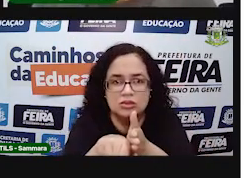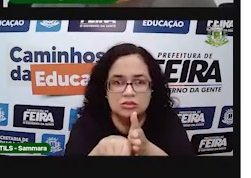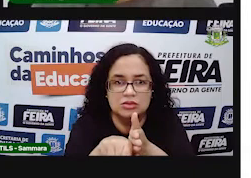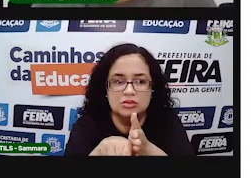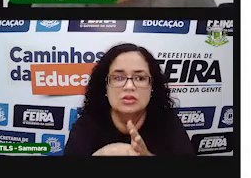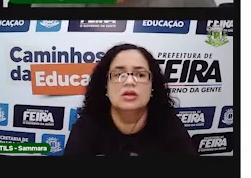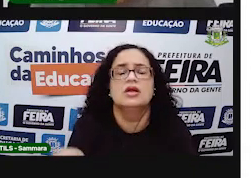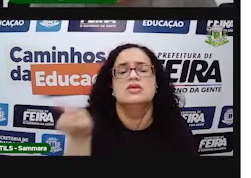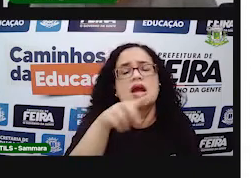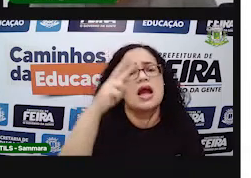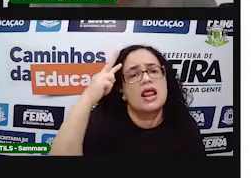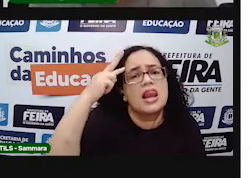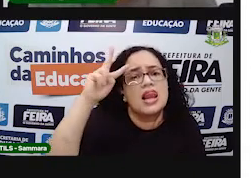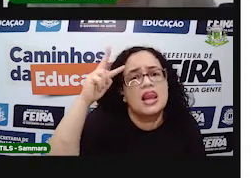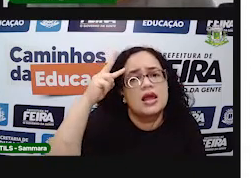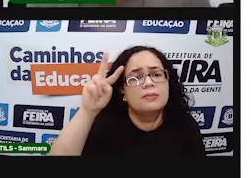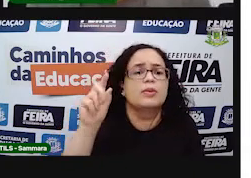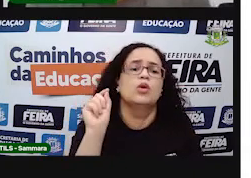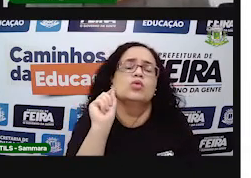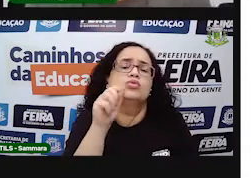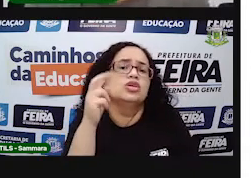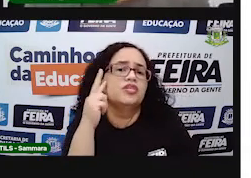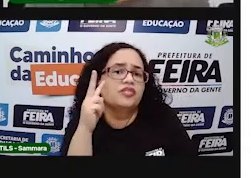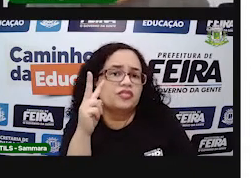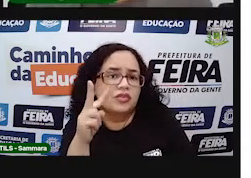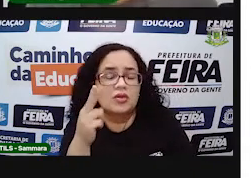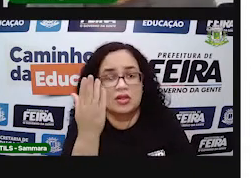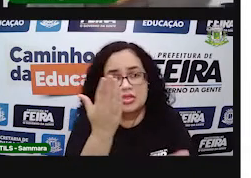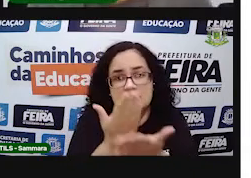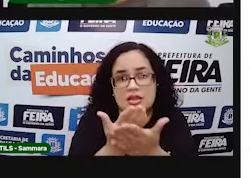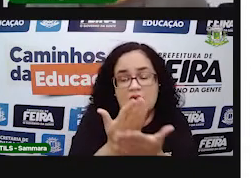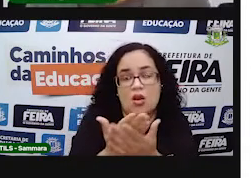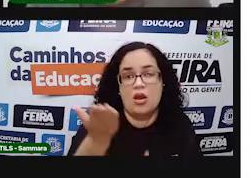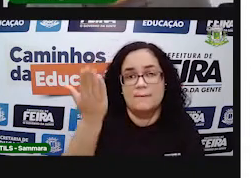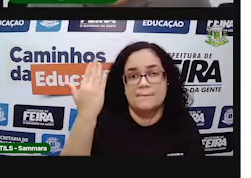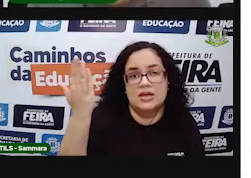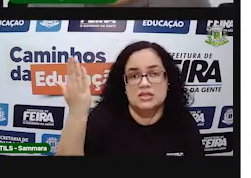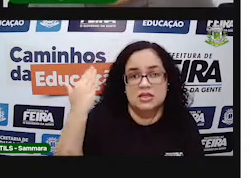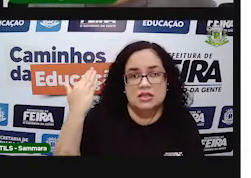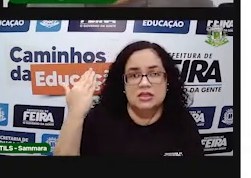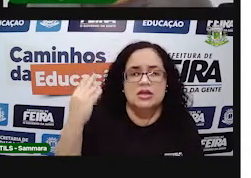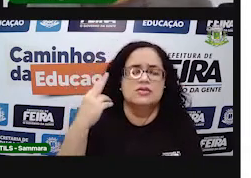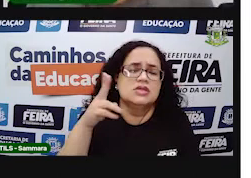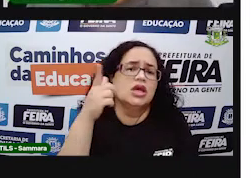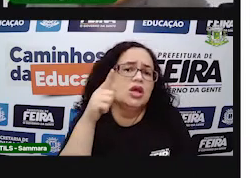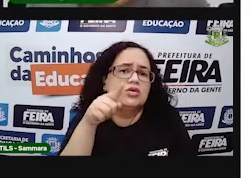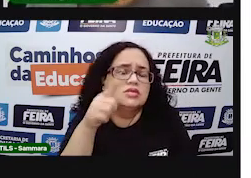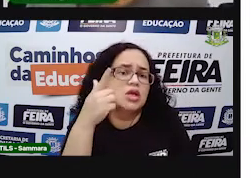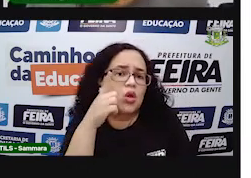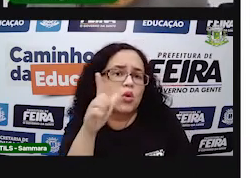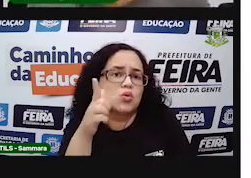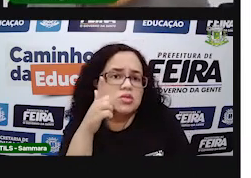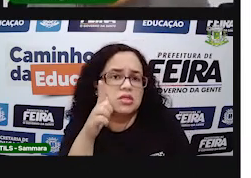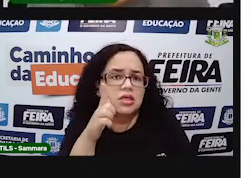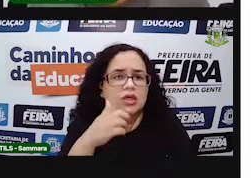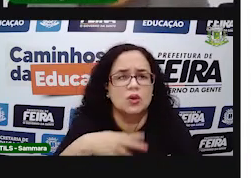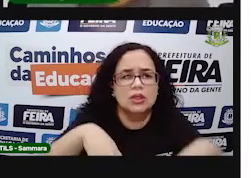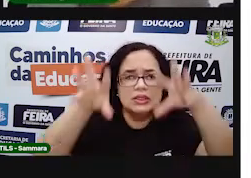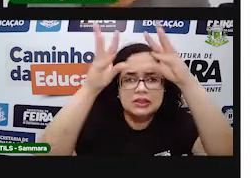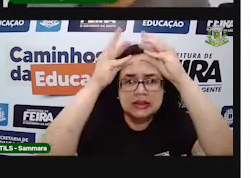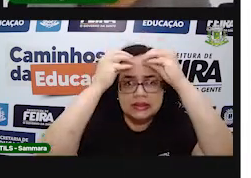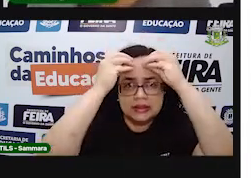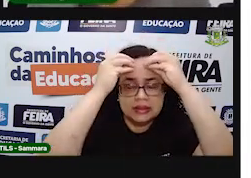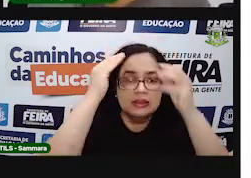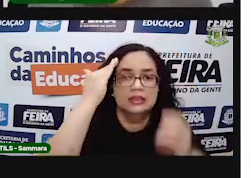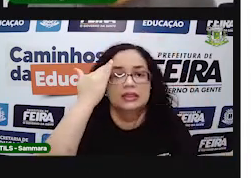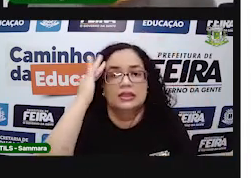perguntando o seguinte: você lembra o que a gente viu nas aulas anteriores? Você conseguiu